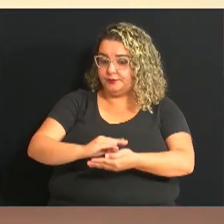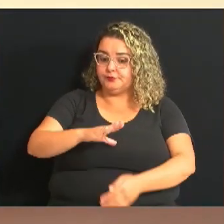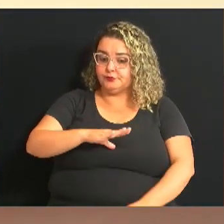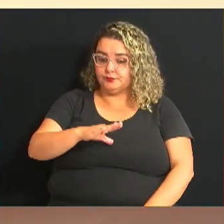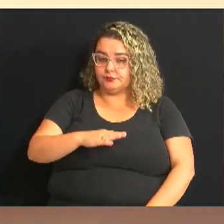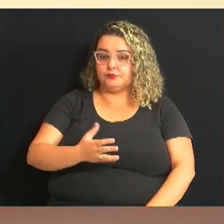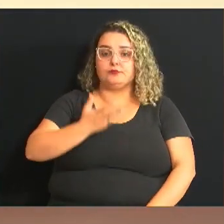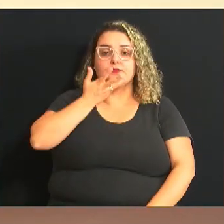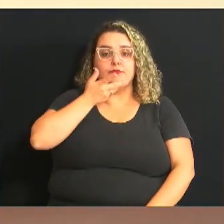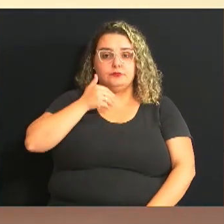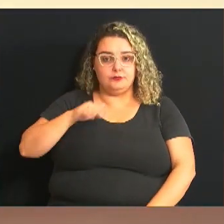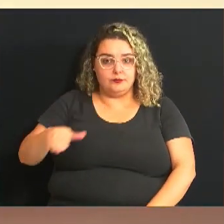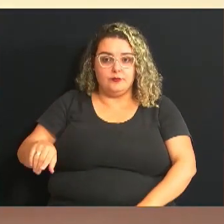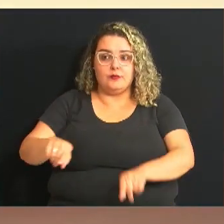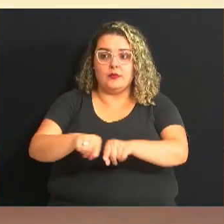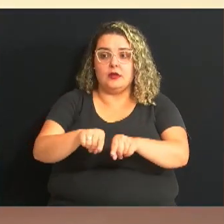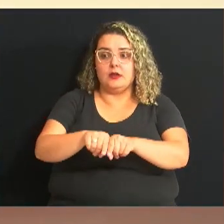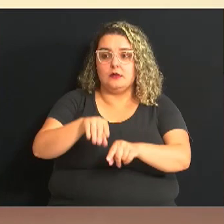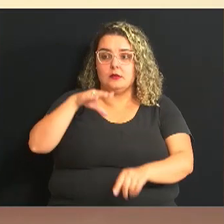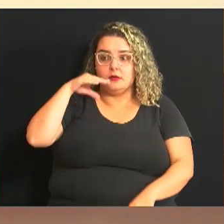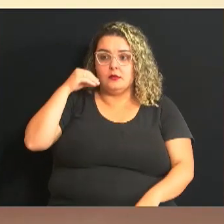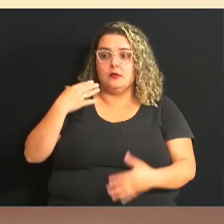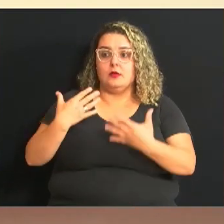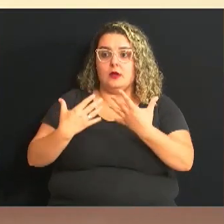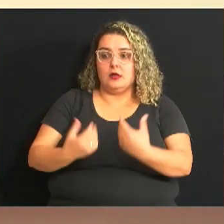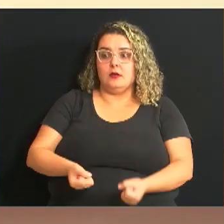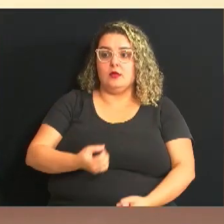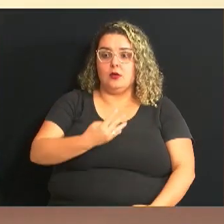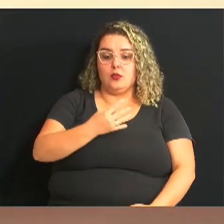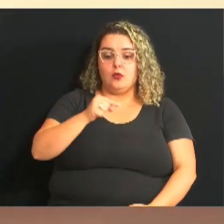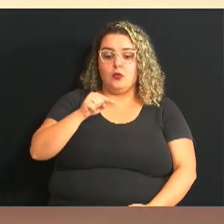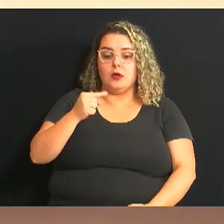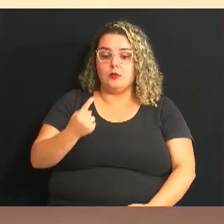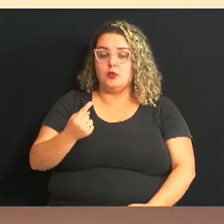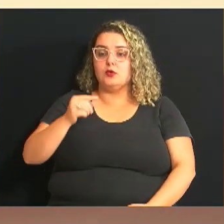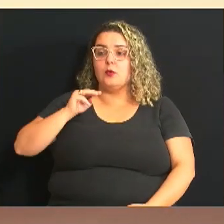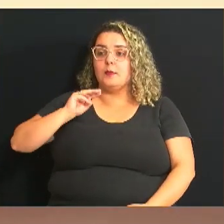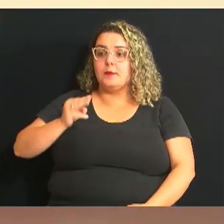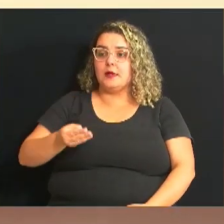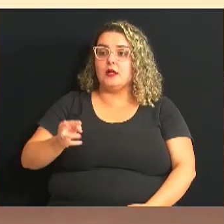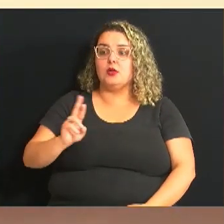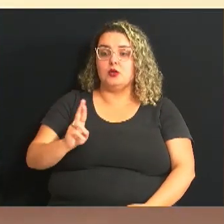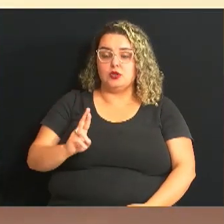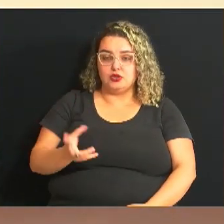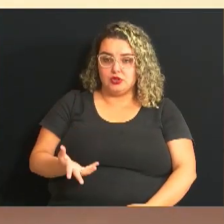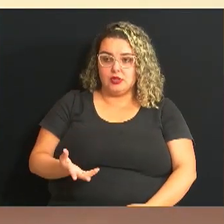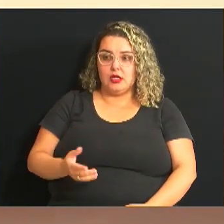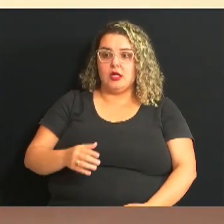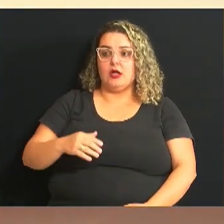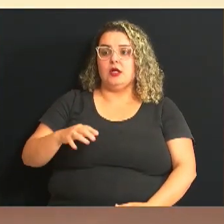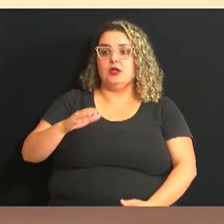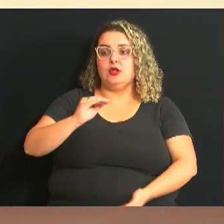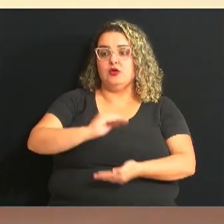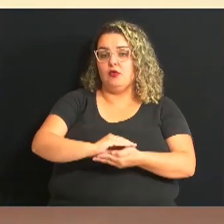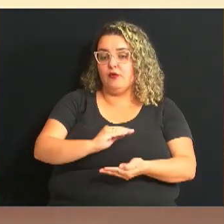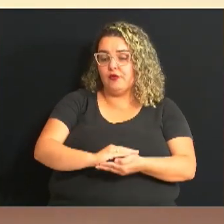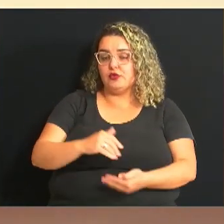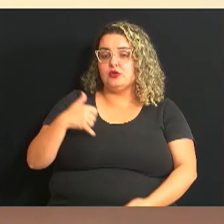do Adolescente de Campinas recebeu 4,1 milhões de reais e o Fundo Municipal da Pessoa Idosa